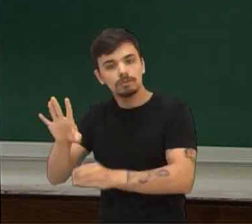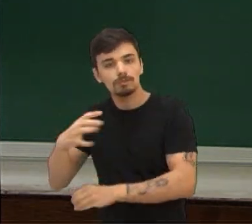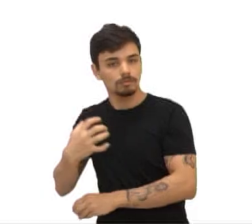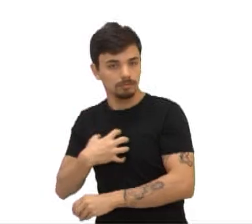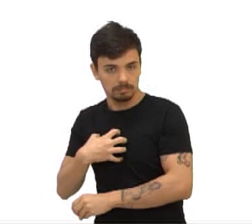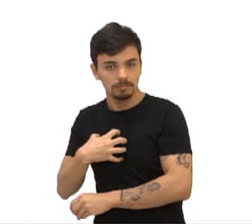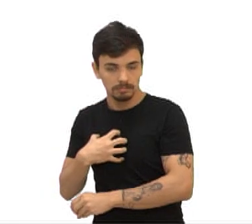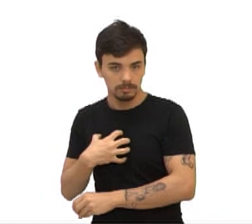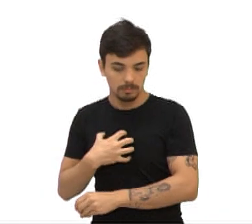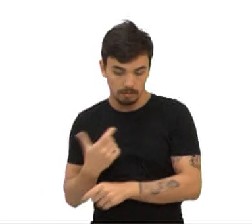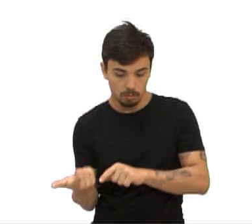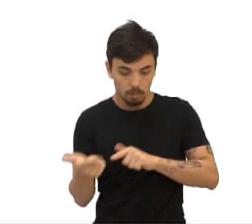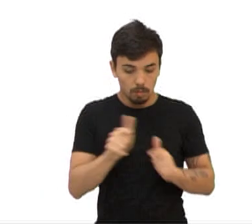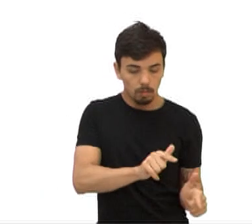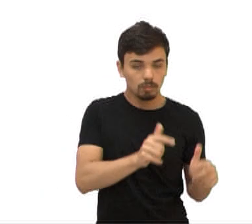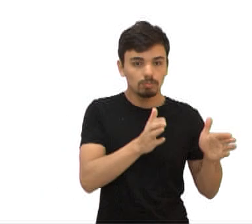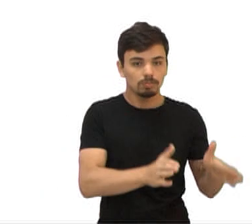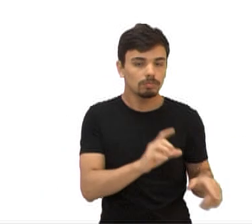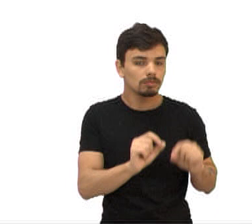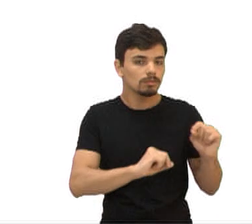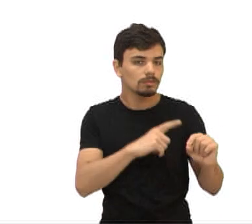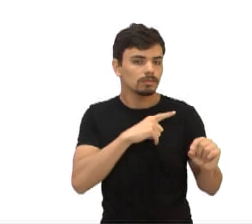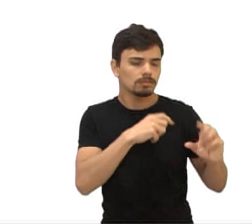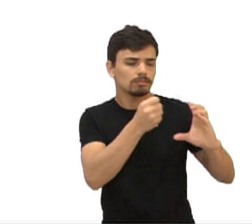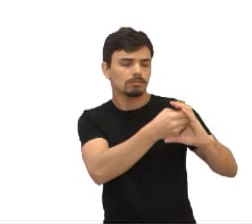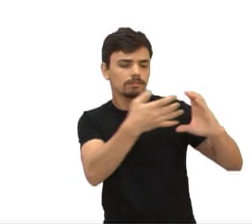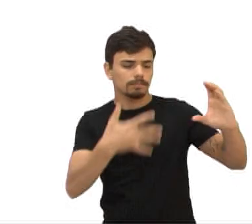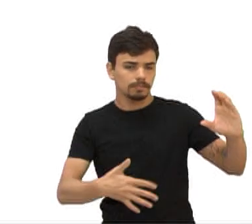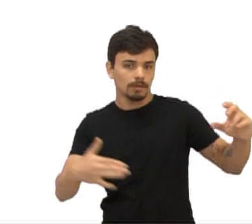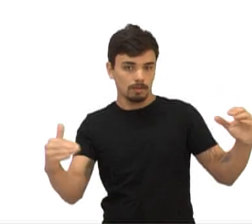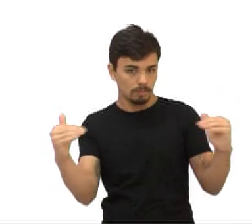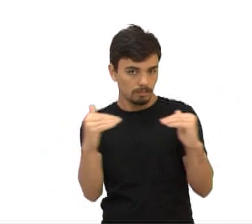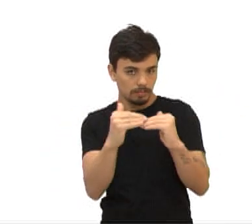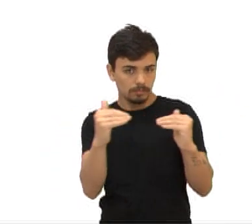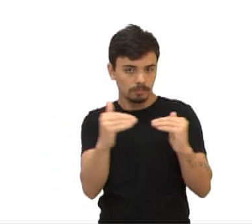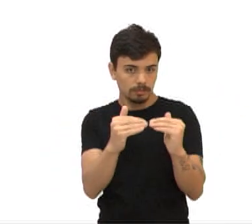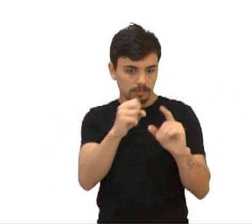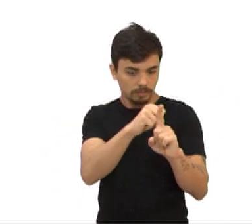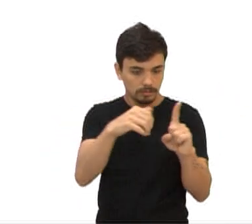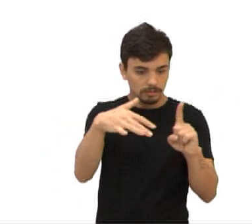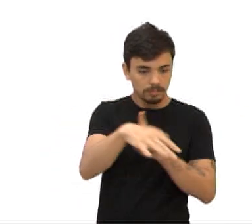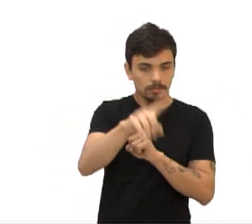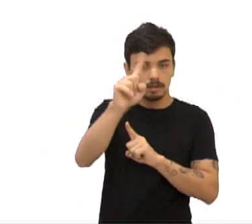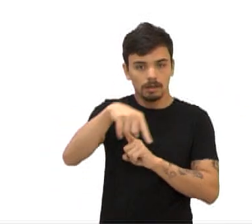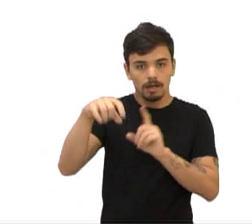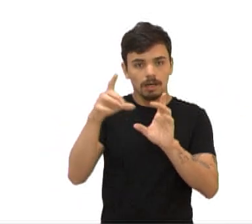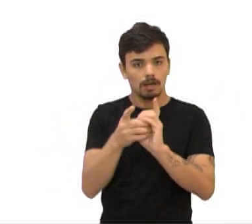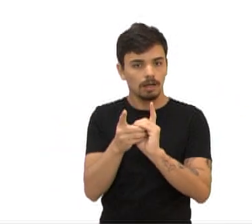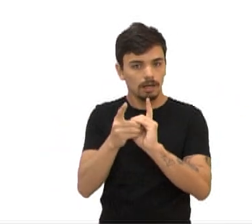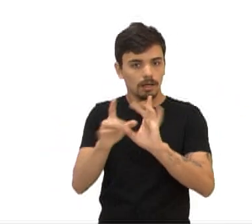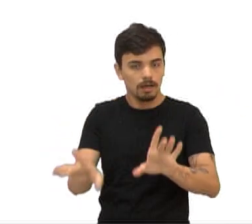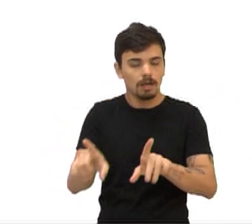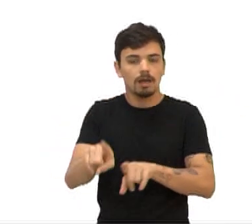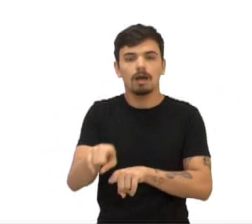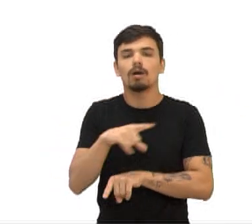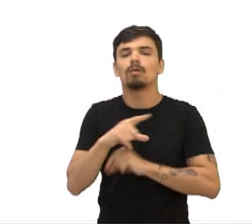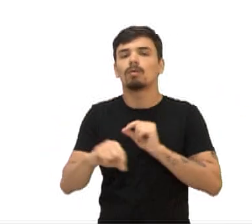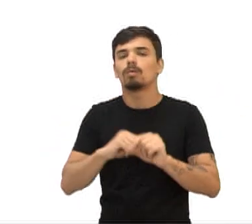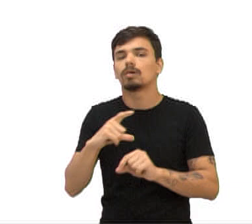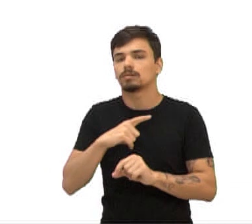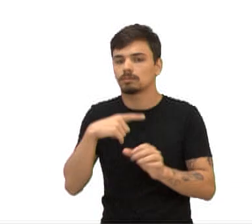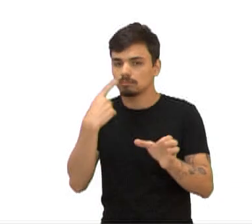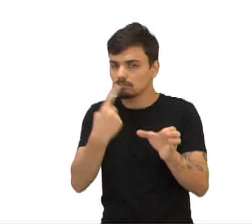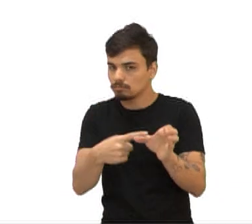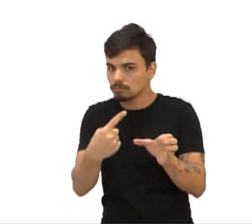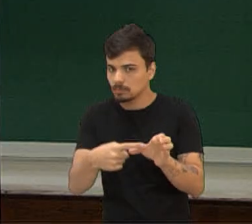jeito, por outro, há algumas características em comum nas sociedades que são democráticas, ou seja, aquelas que têm a cidadania e o